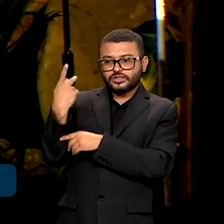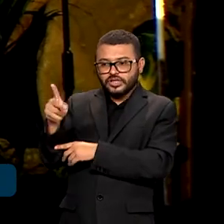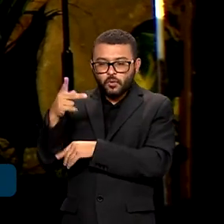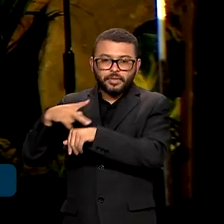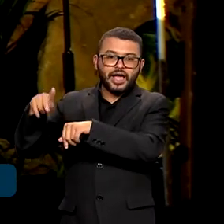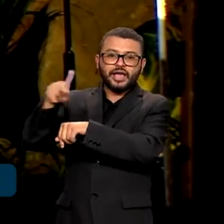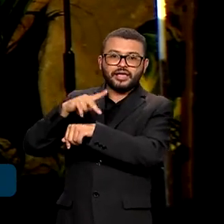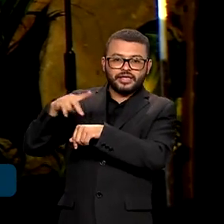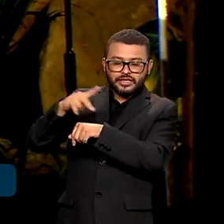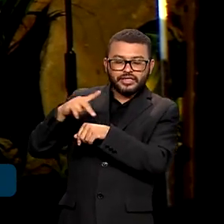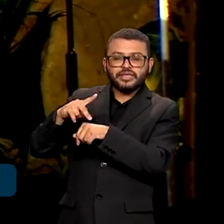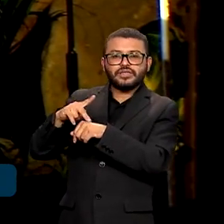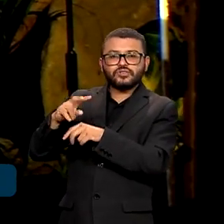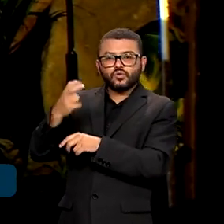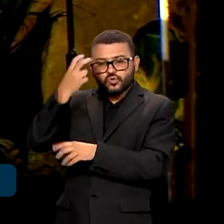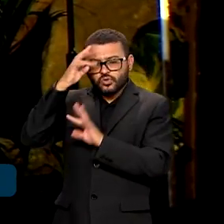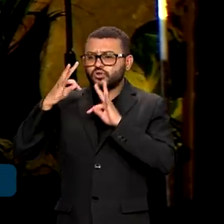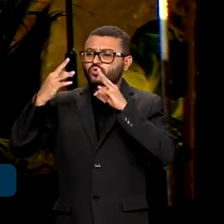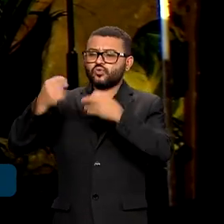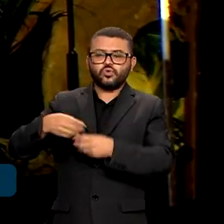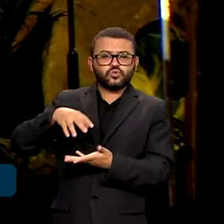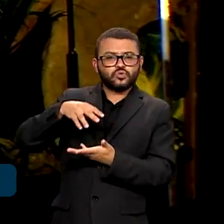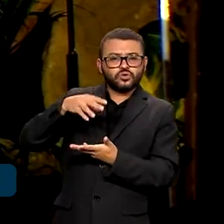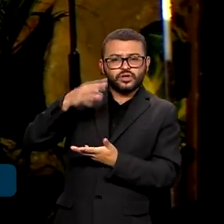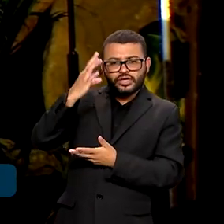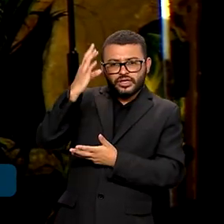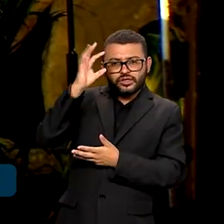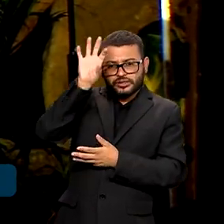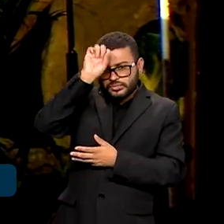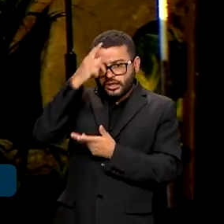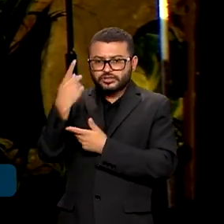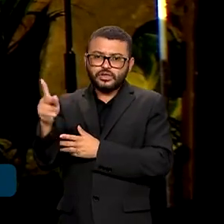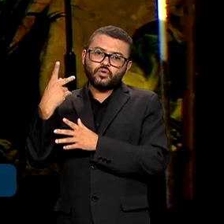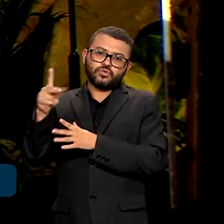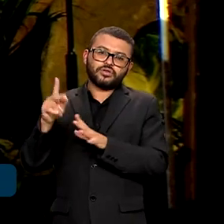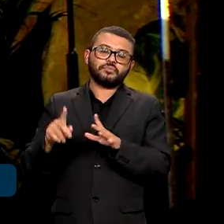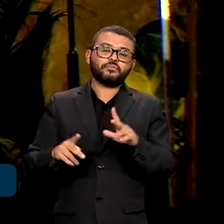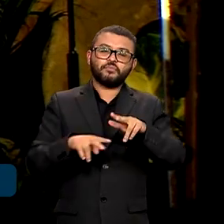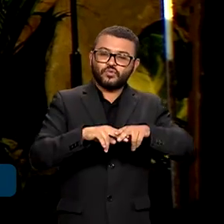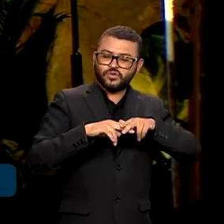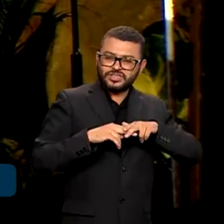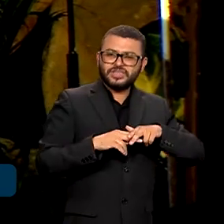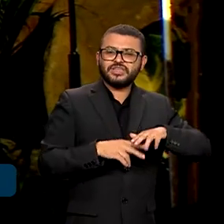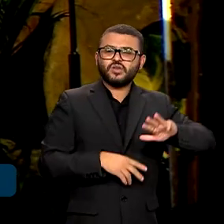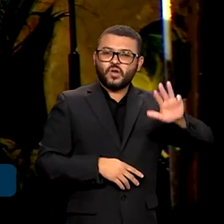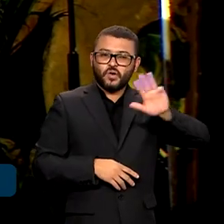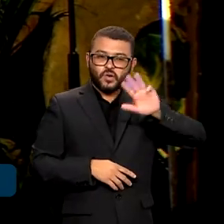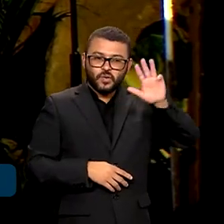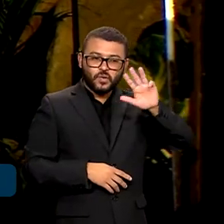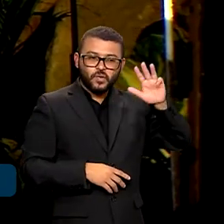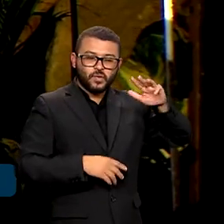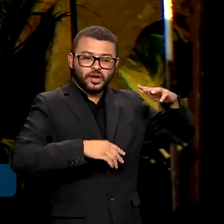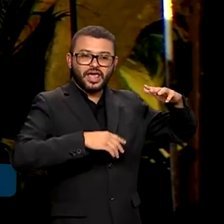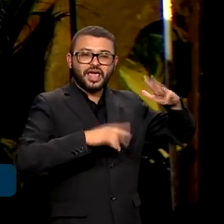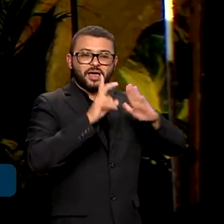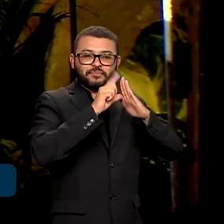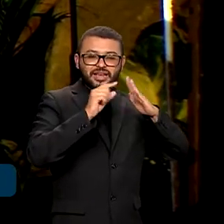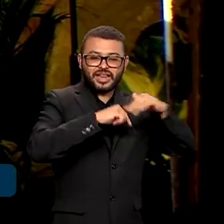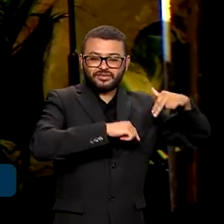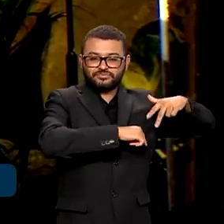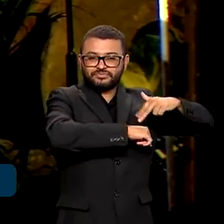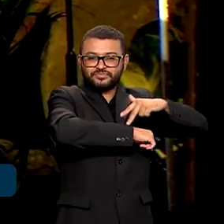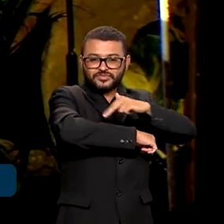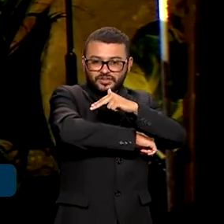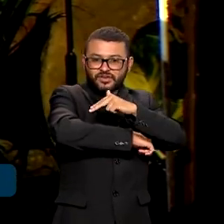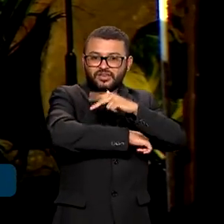sua espiritualidade. É por isso que o presidente Lula fez questão de subir a rampa junto com o